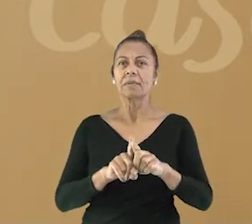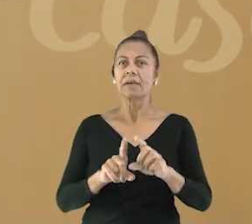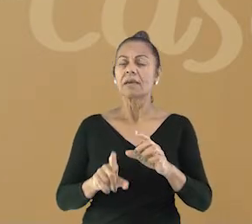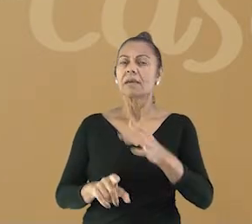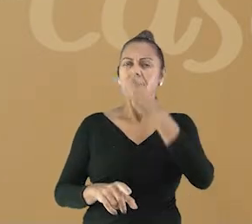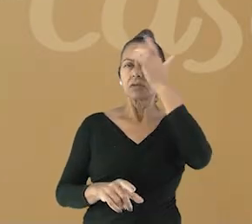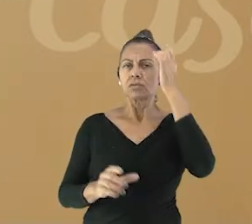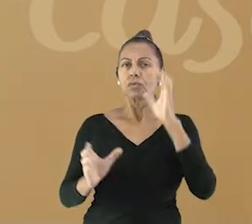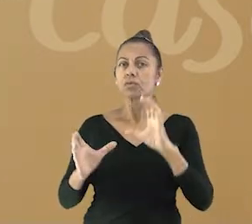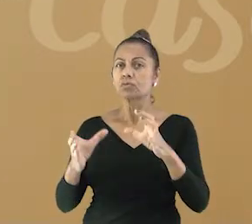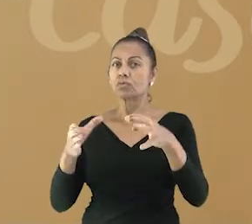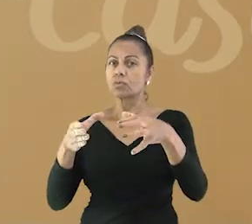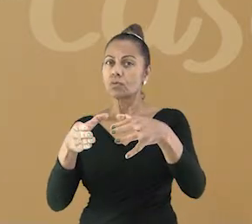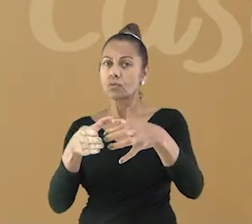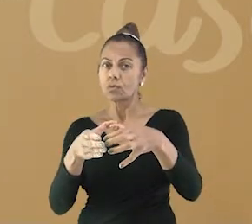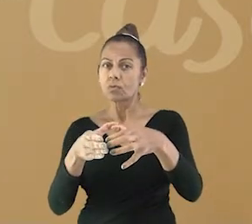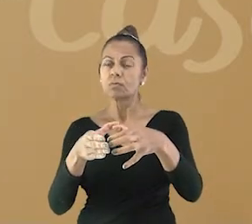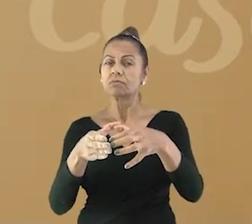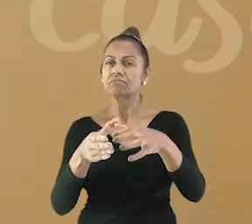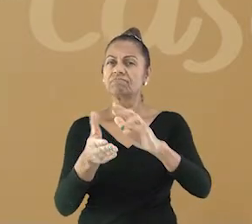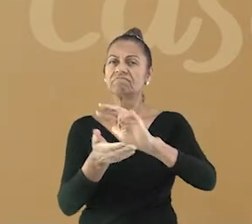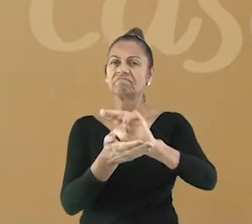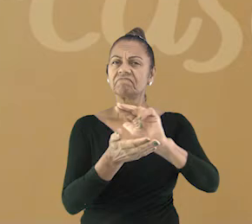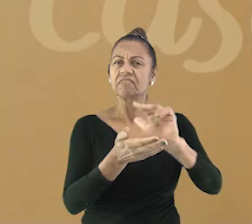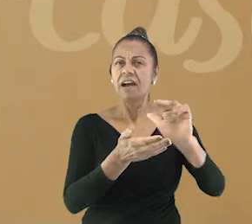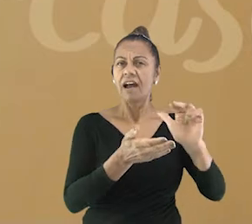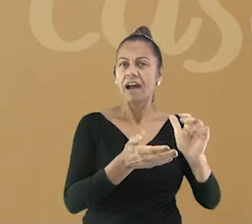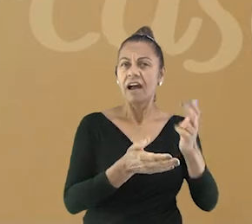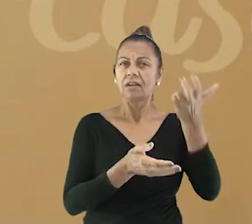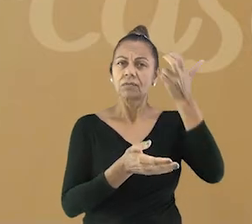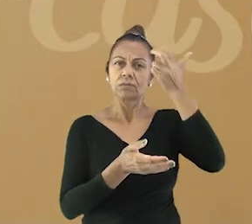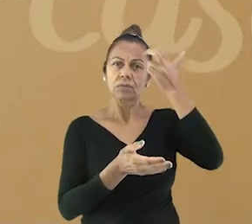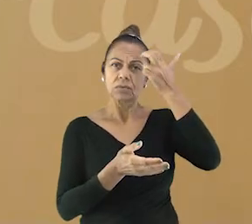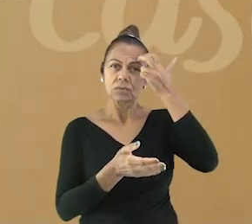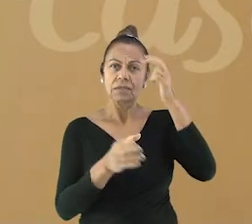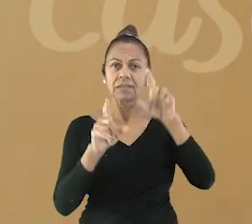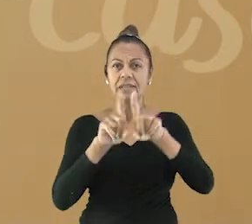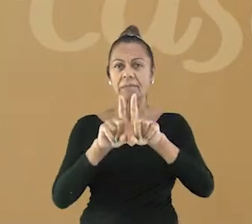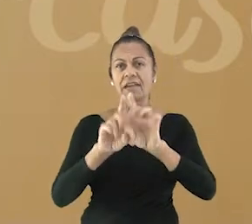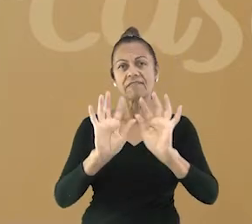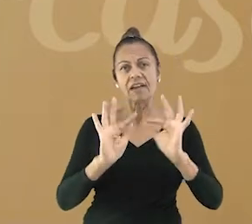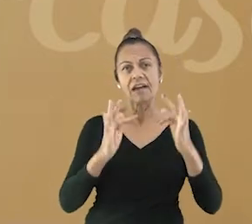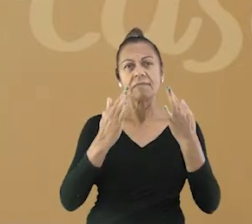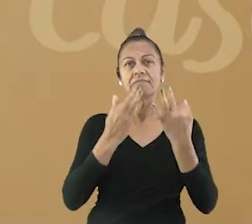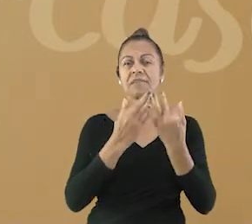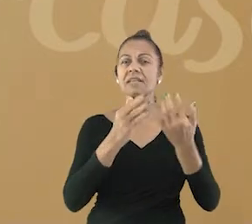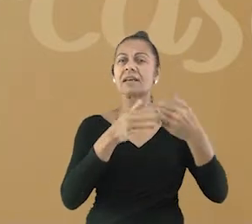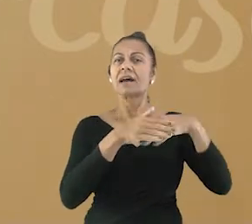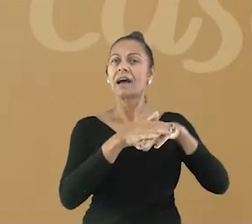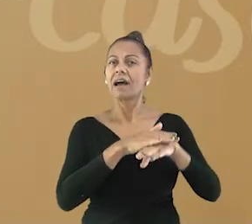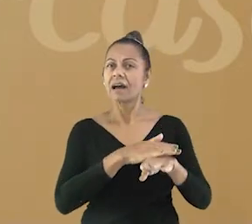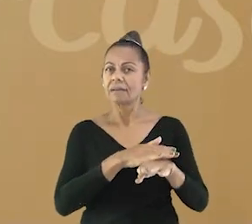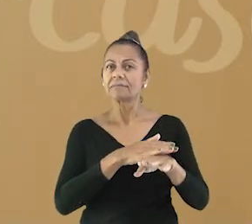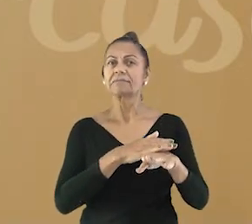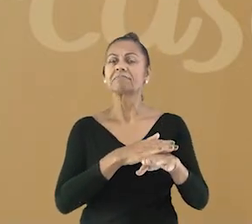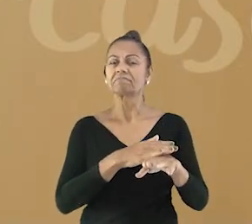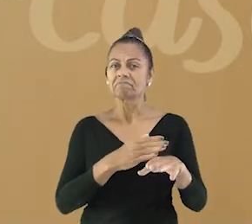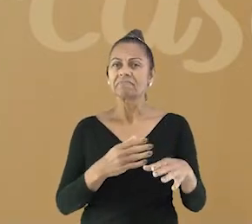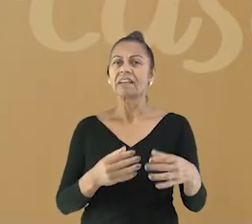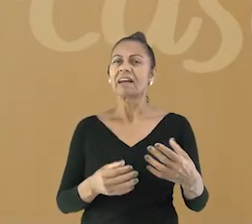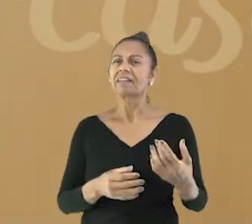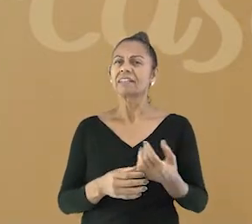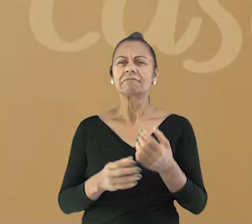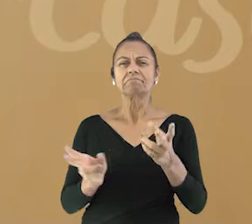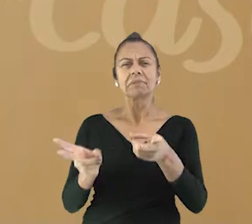as diferenças que existem, por causa dos grupos culturais e hábitos familiares nos quais estamos inseridos, estão presentes o tempo